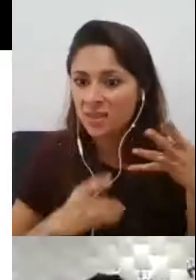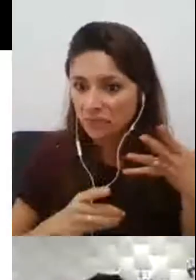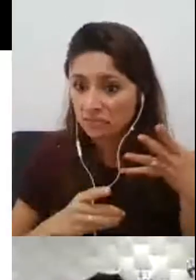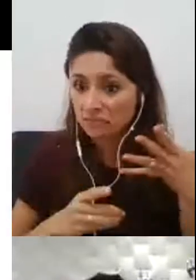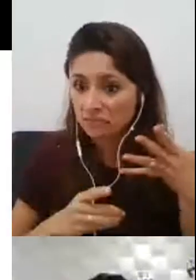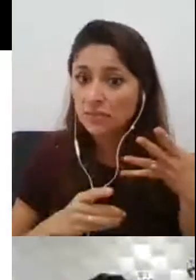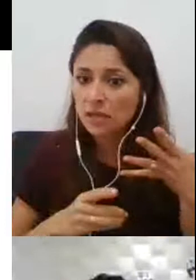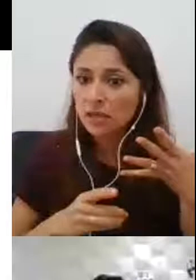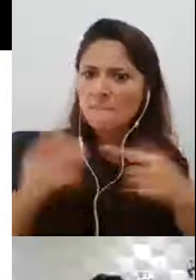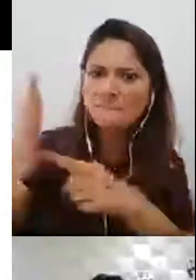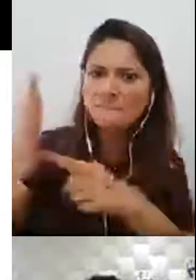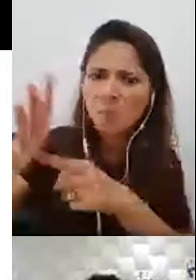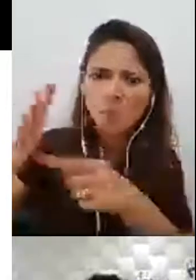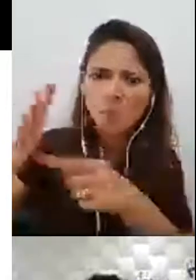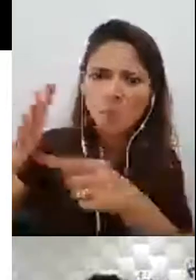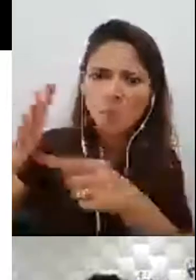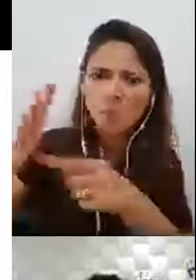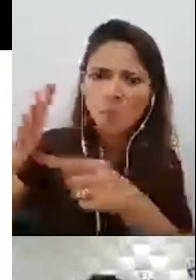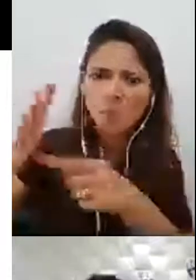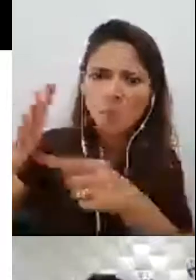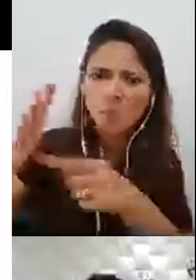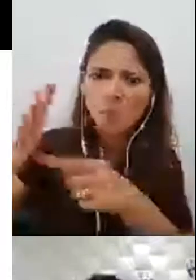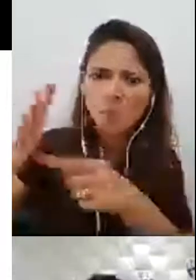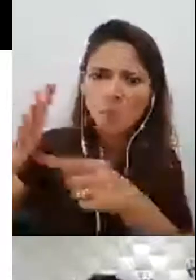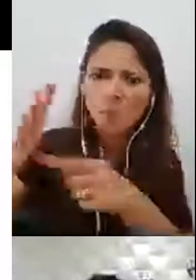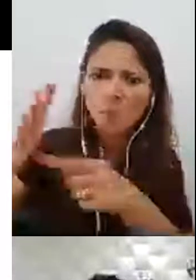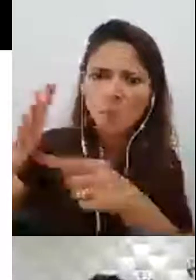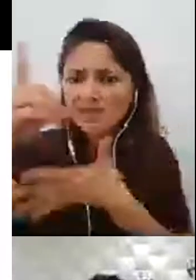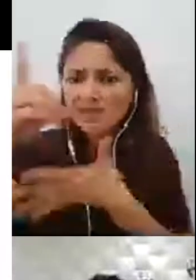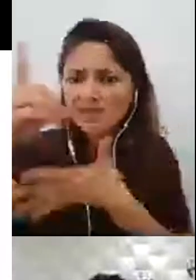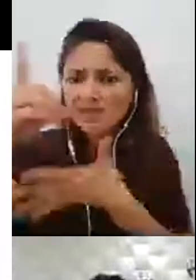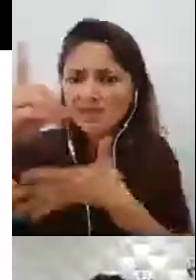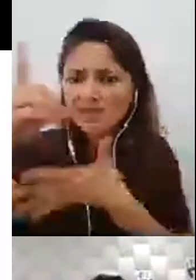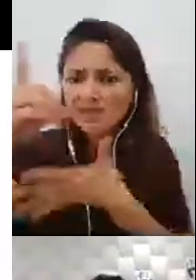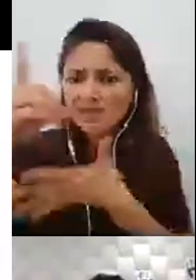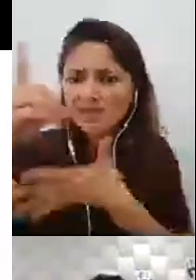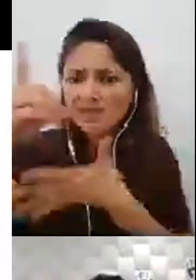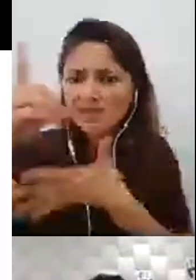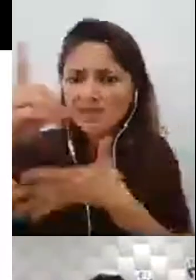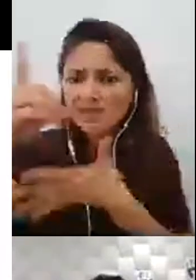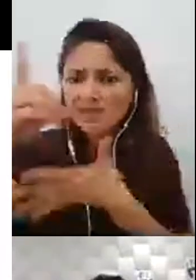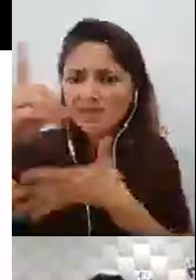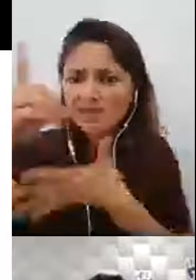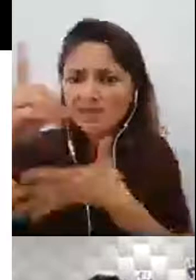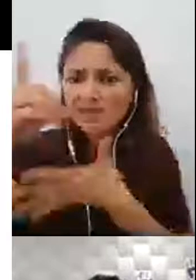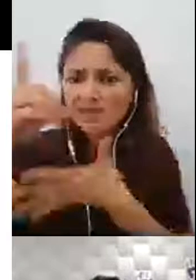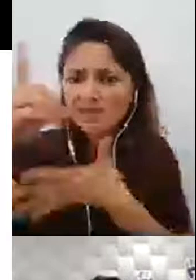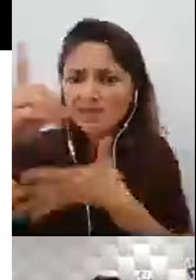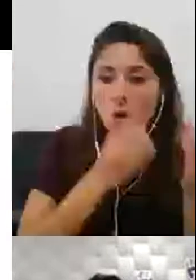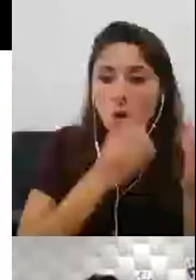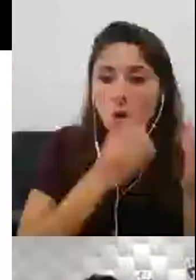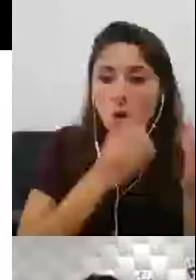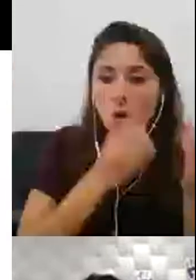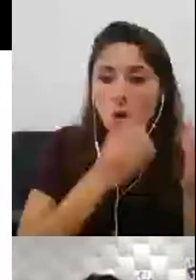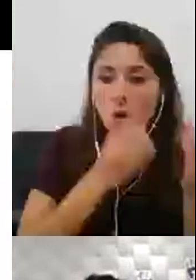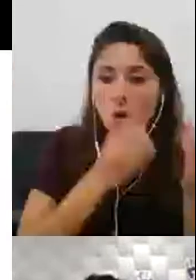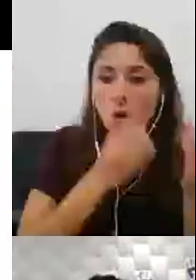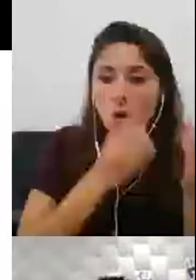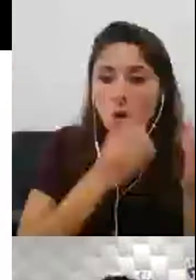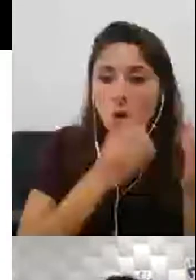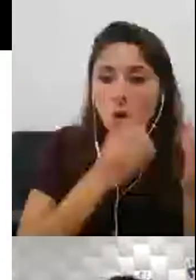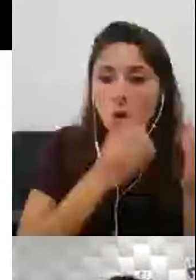dados que o motor está colocando e a gente vai transformar em informação. Para quê? Para os engenheiros